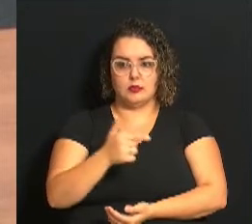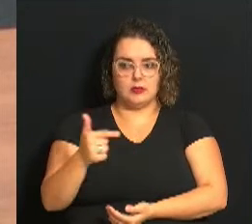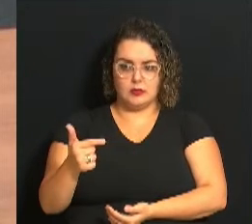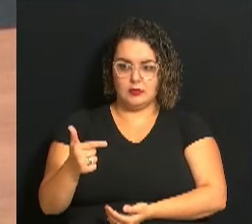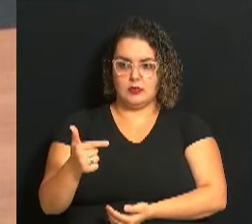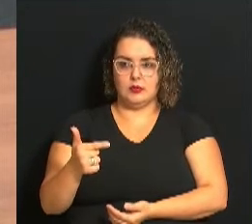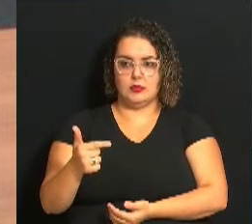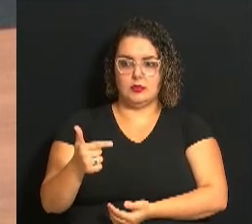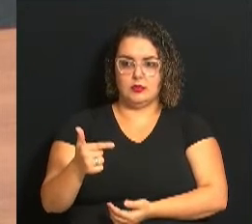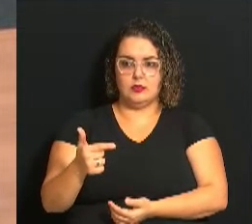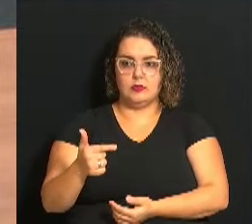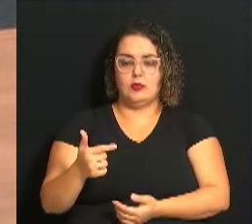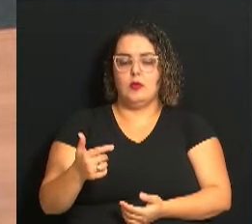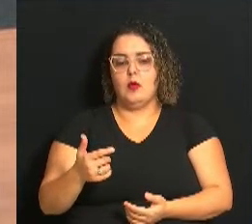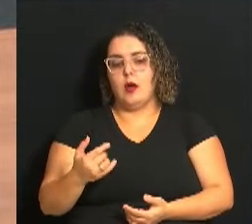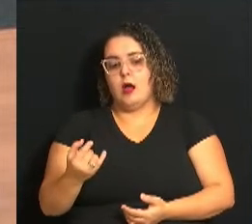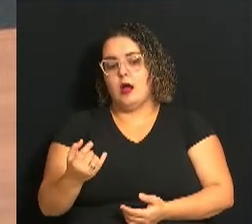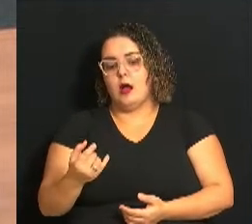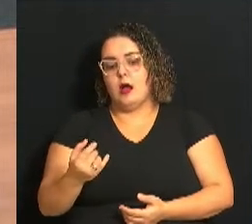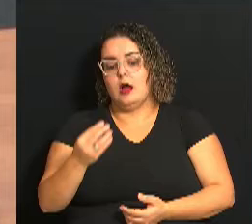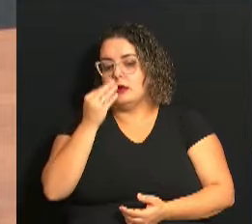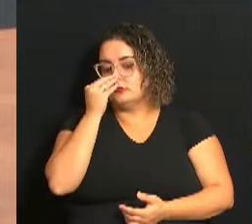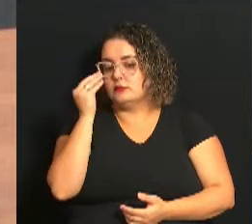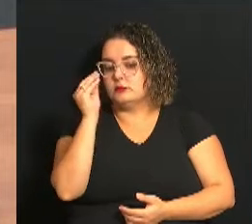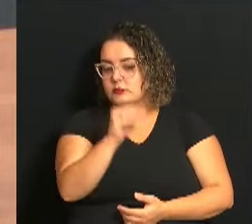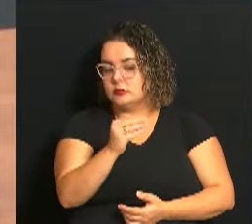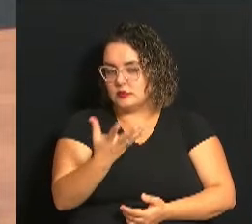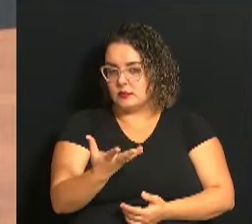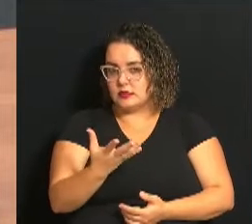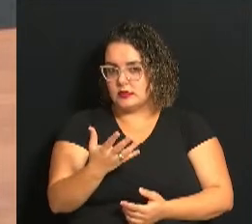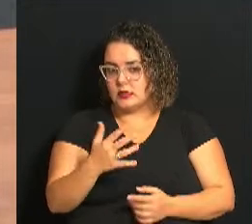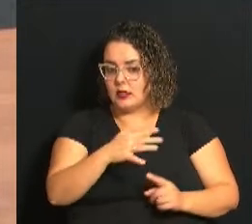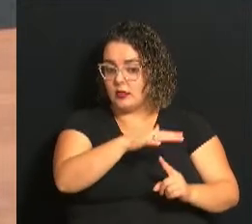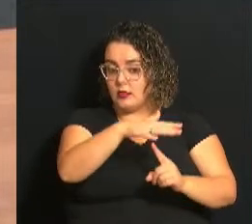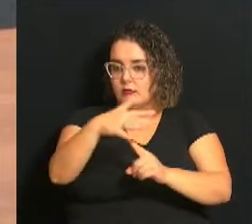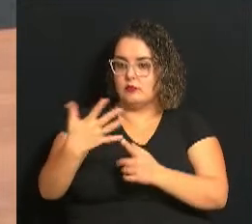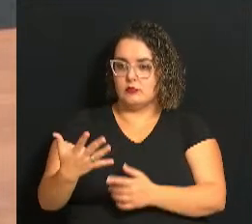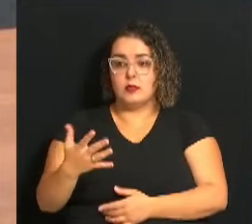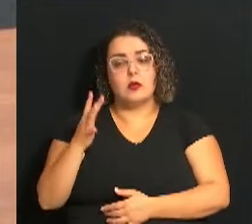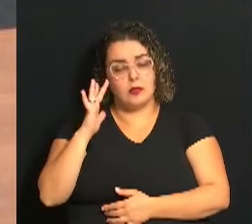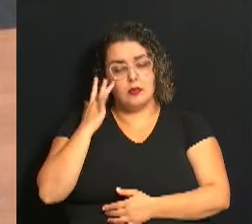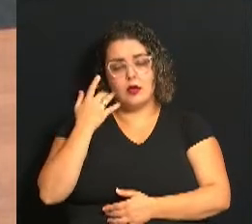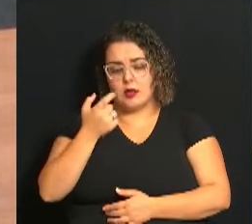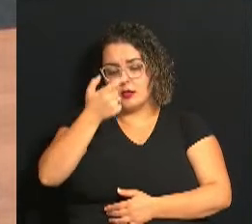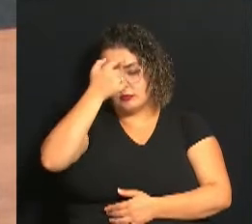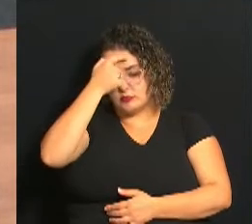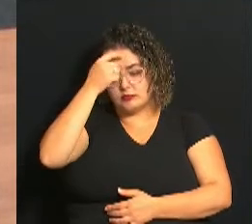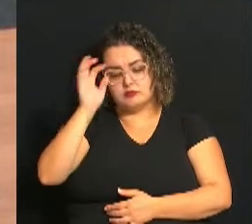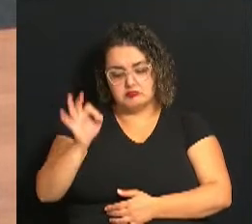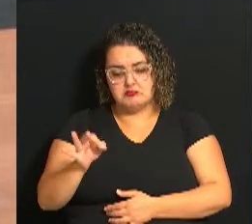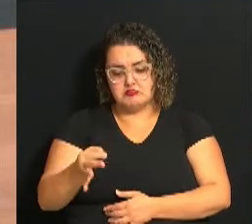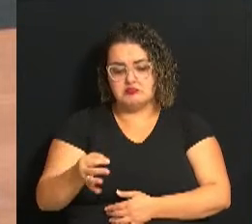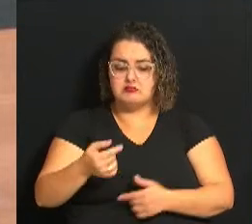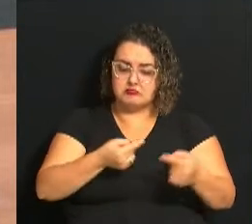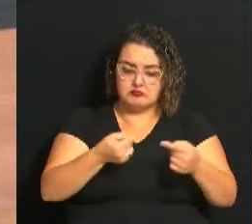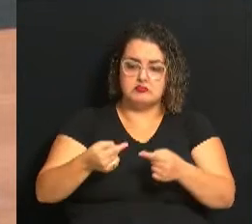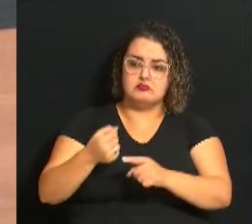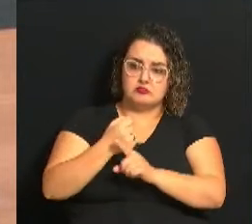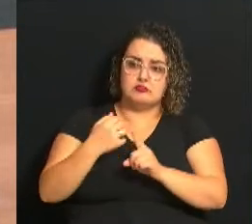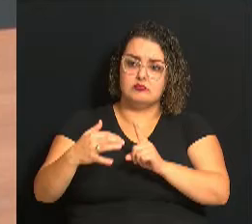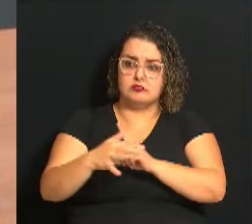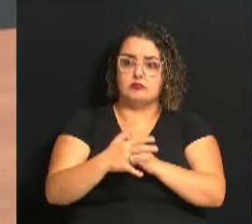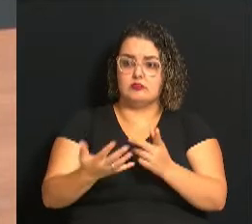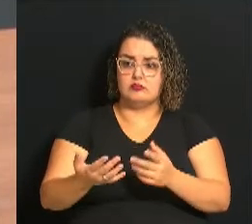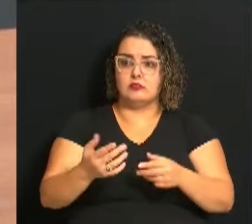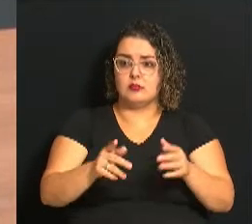ambiental, eu vejo o projeto de lei de uma forma muito salutar, muito consciente e discutida assim com a sociedade. Né? Com relação aos